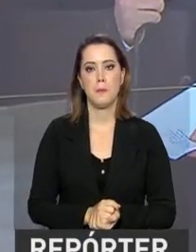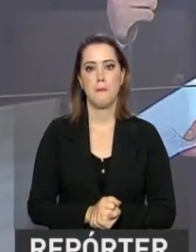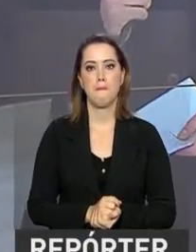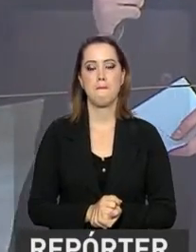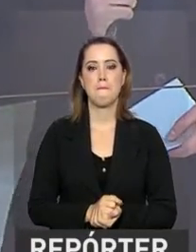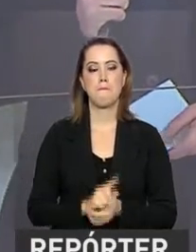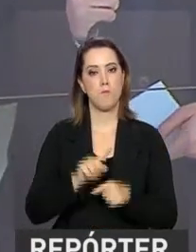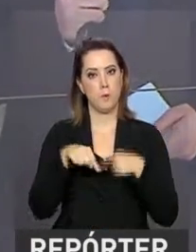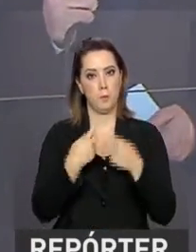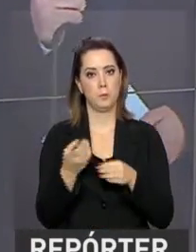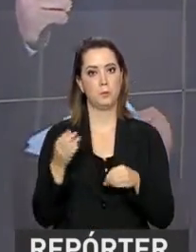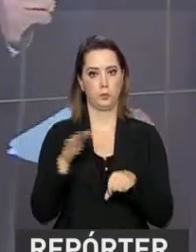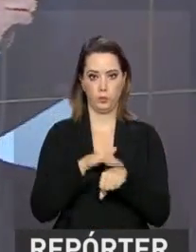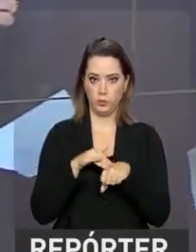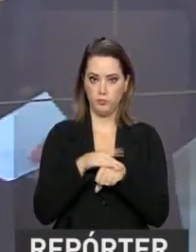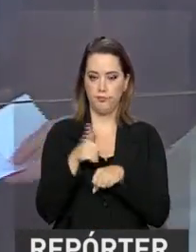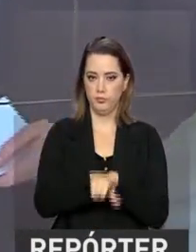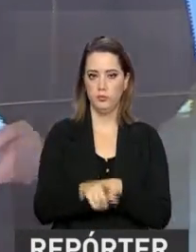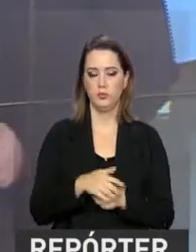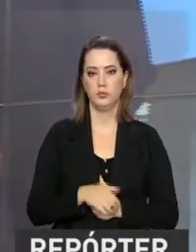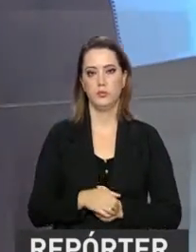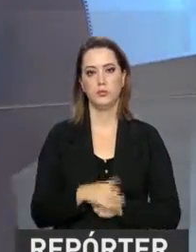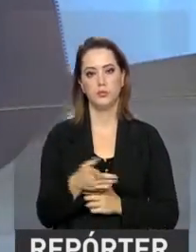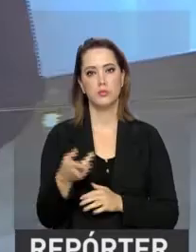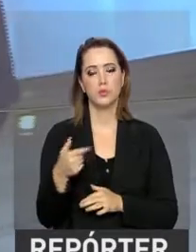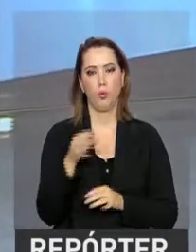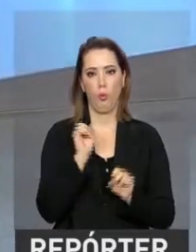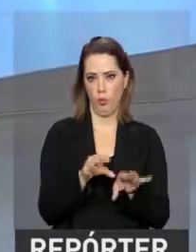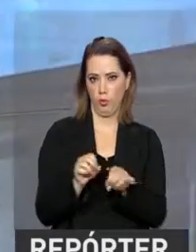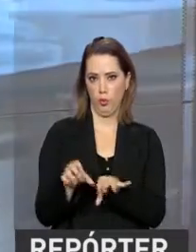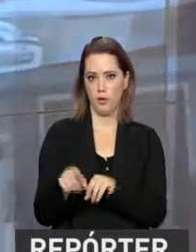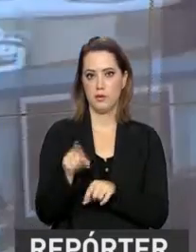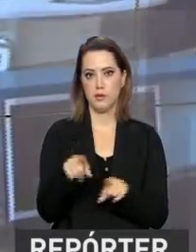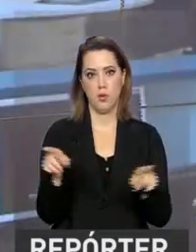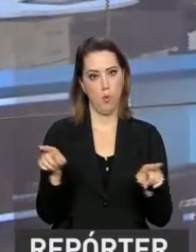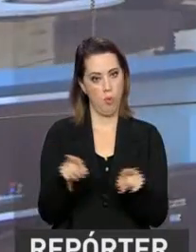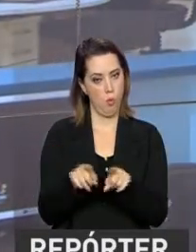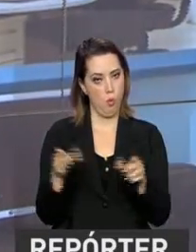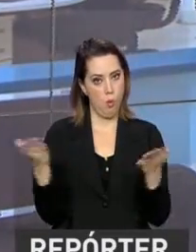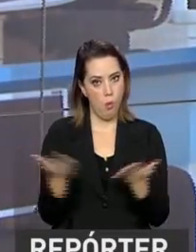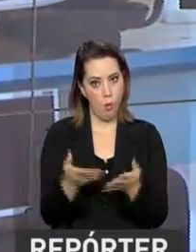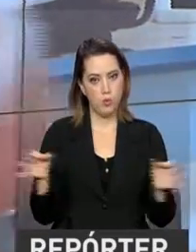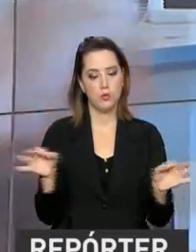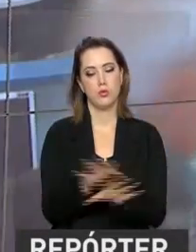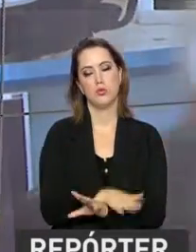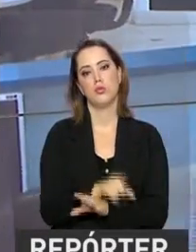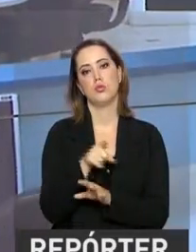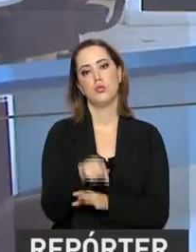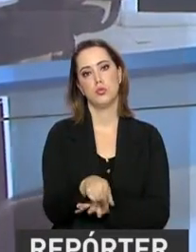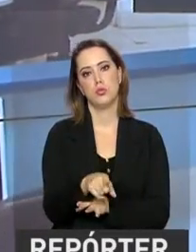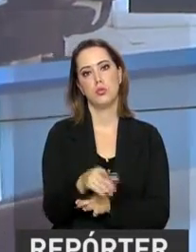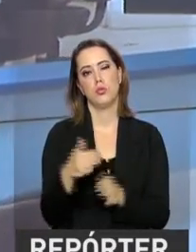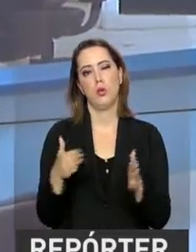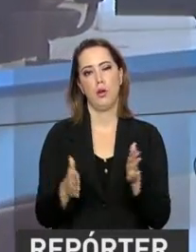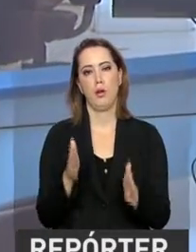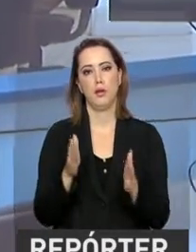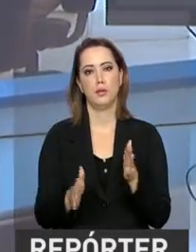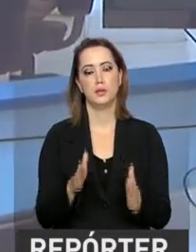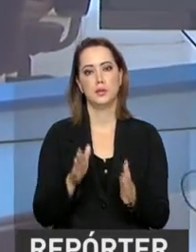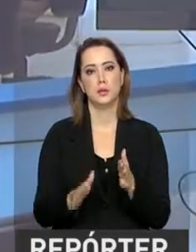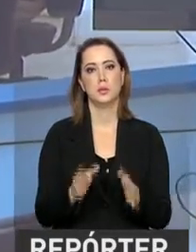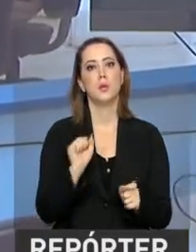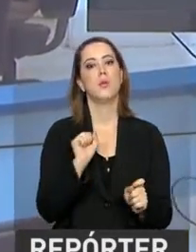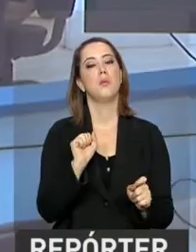ao vivo daqui a pouco a gente volta a conversar e falando ainda sobre educação termina hoje o prazo para os candidatos que não foram selecionados na chamada regular